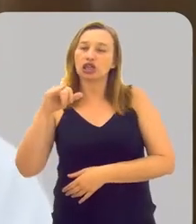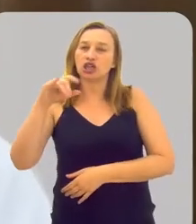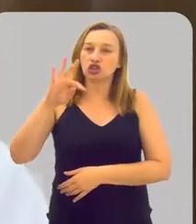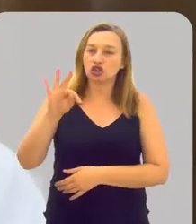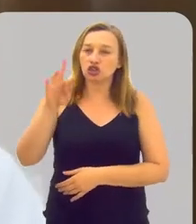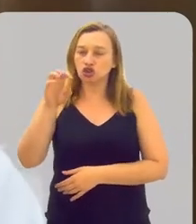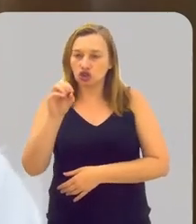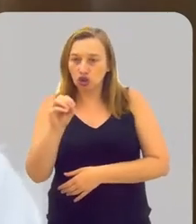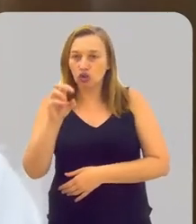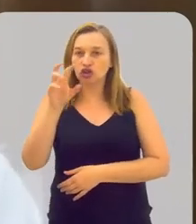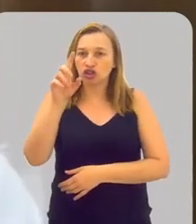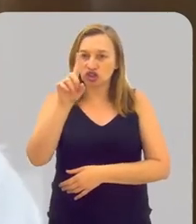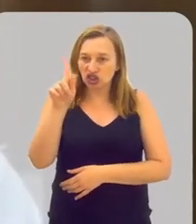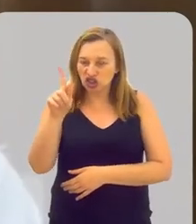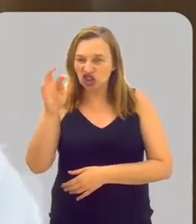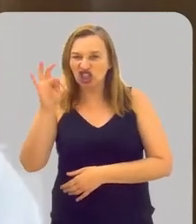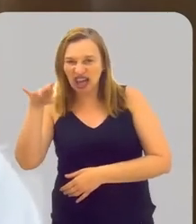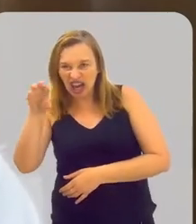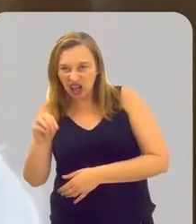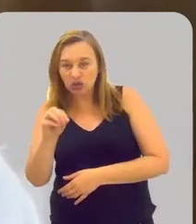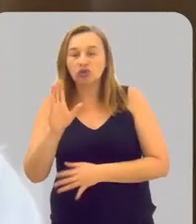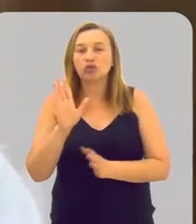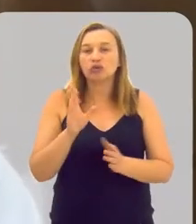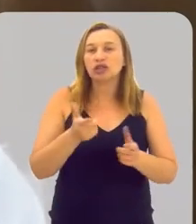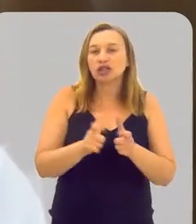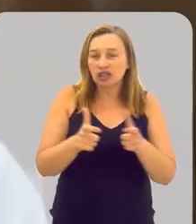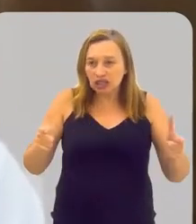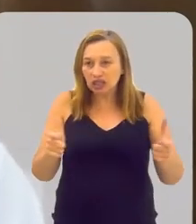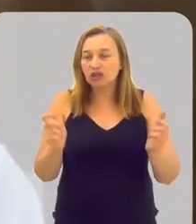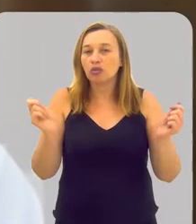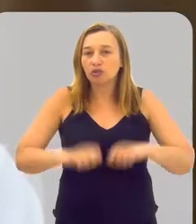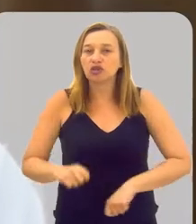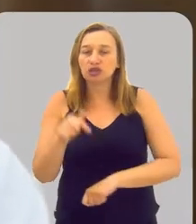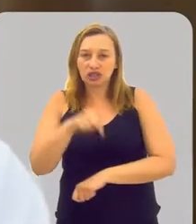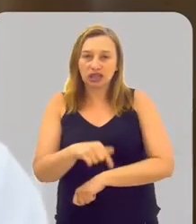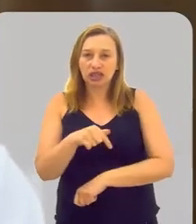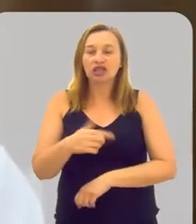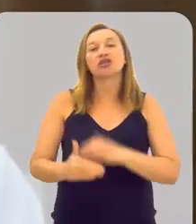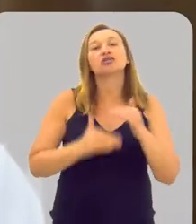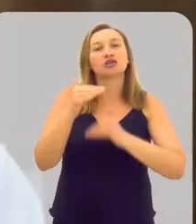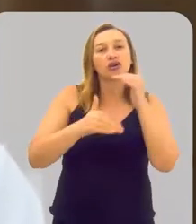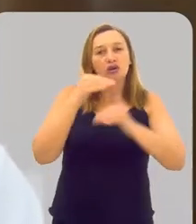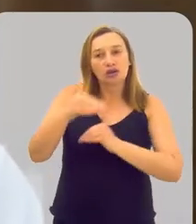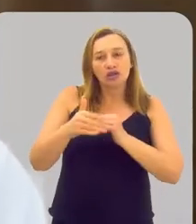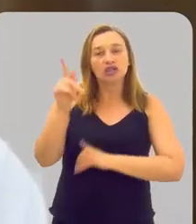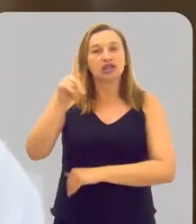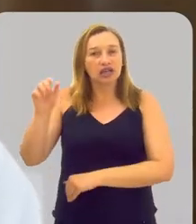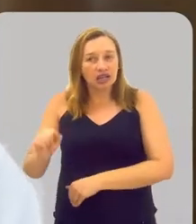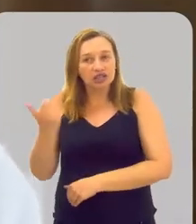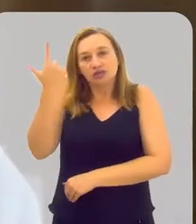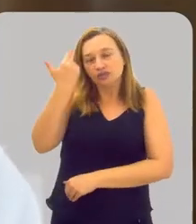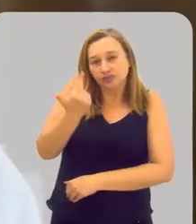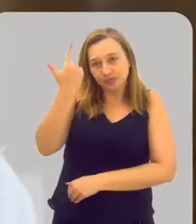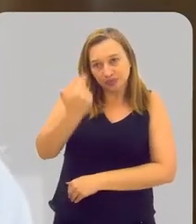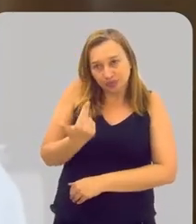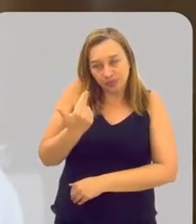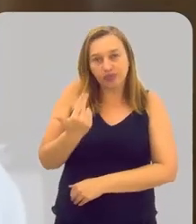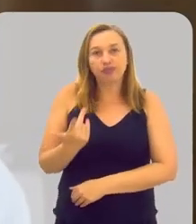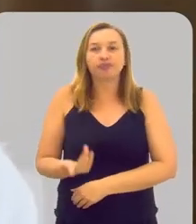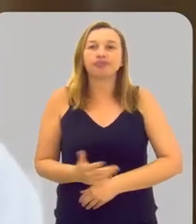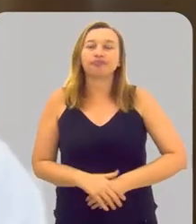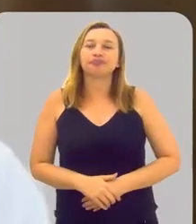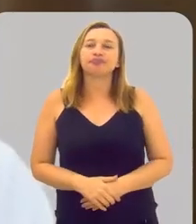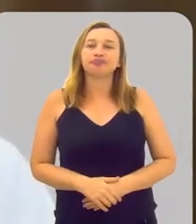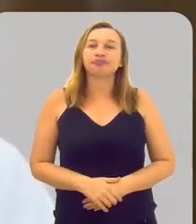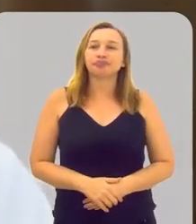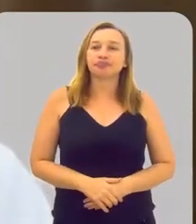nitrogenados. Então, como a gente tem grandes oportunidades aqui de desenvolvimento da produção de gás natural em